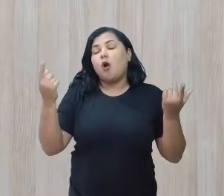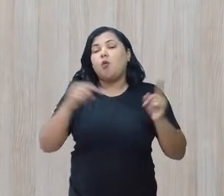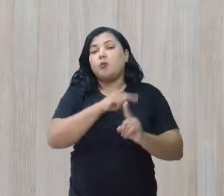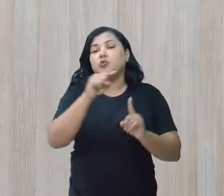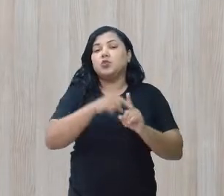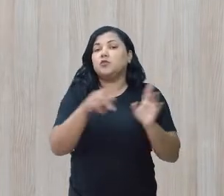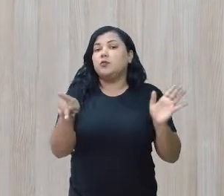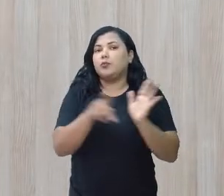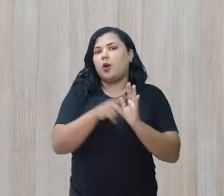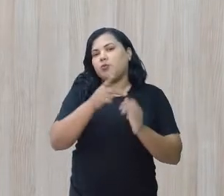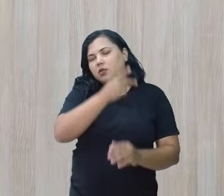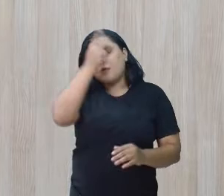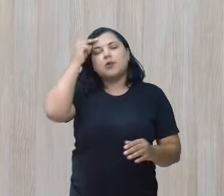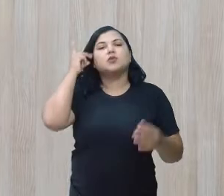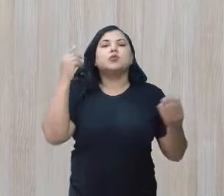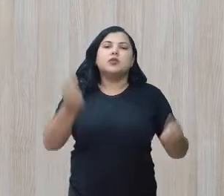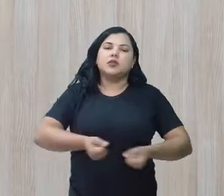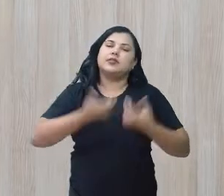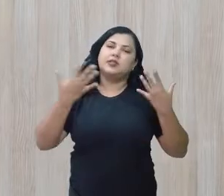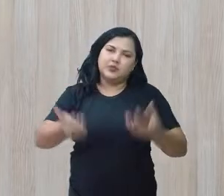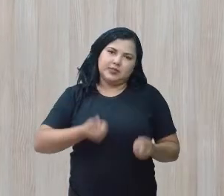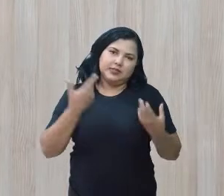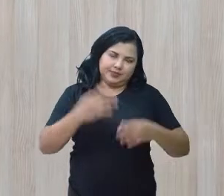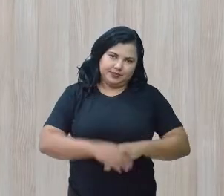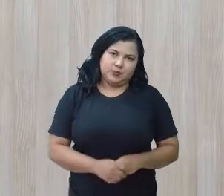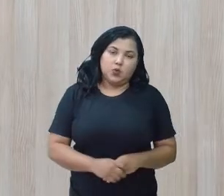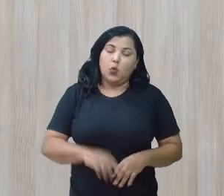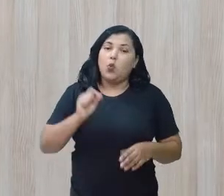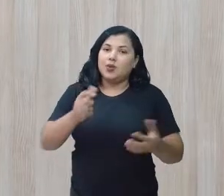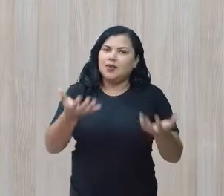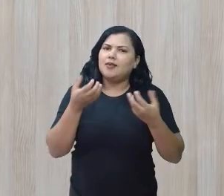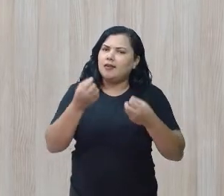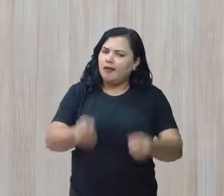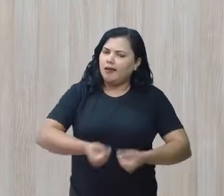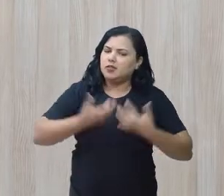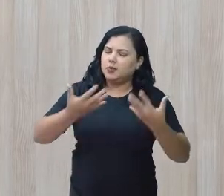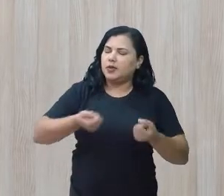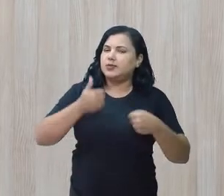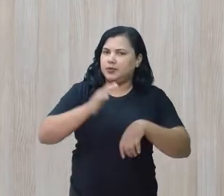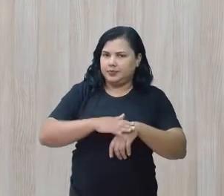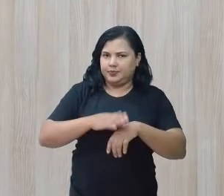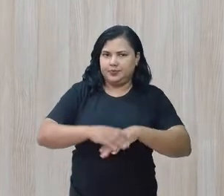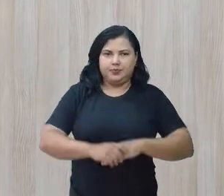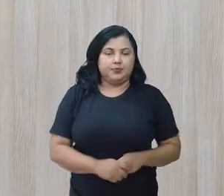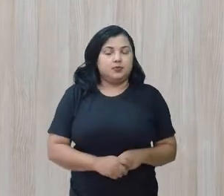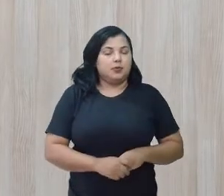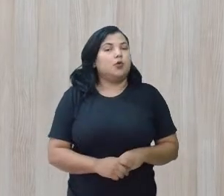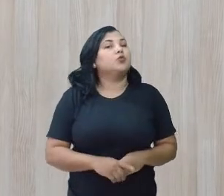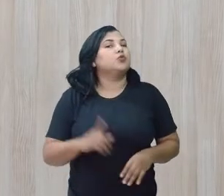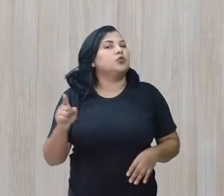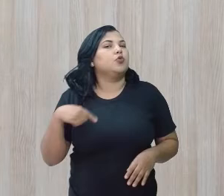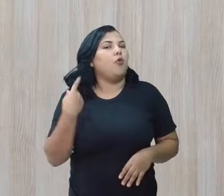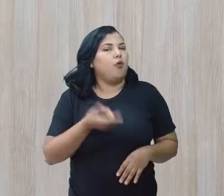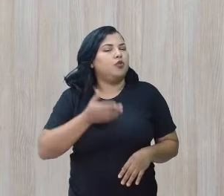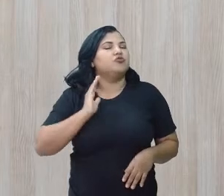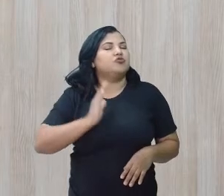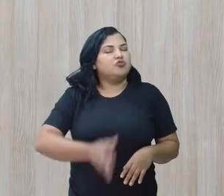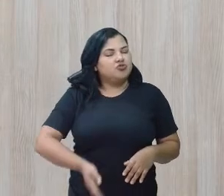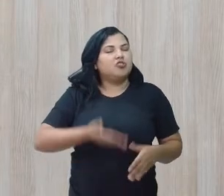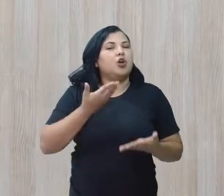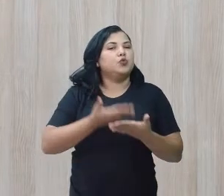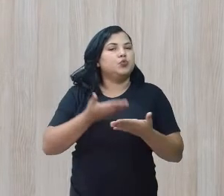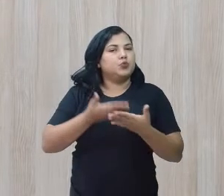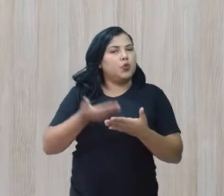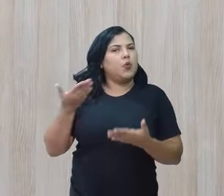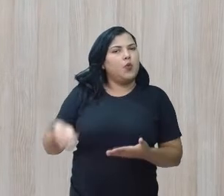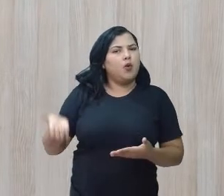falante, pelas ideias, o que ele quer dizer com determinada circunstância ou situação. Como a gente já viu em aulas